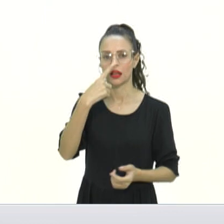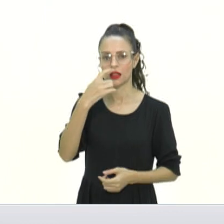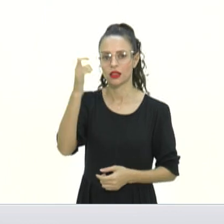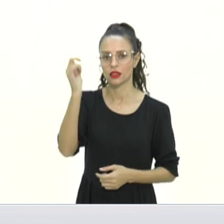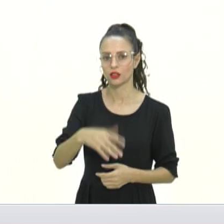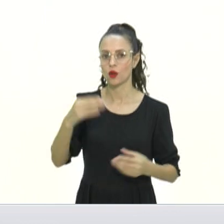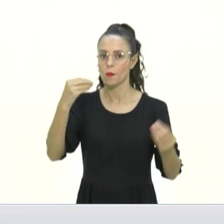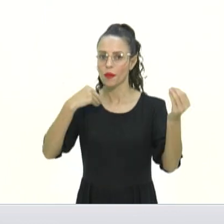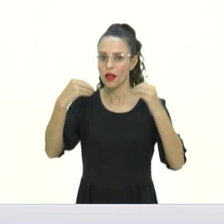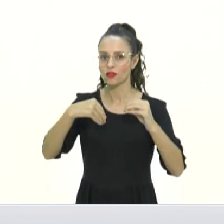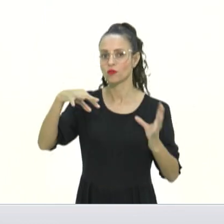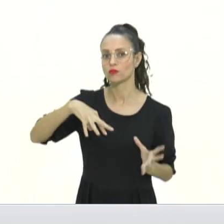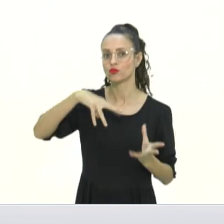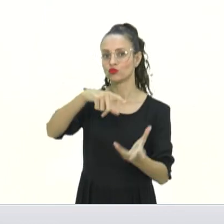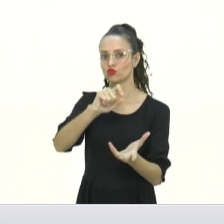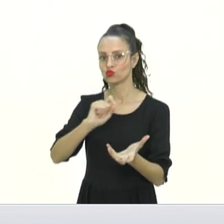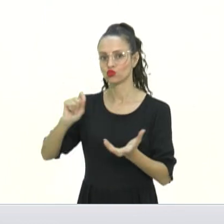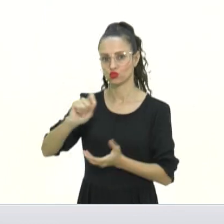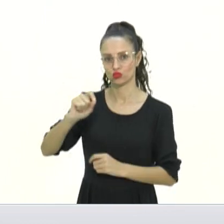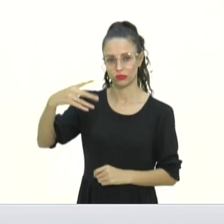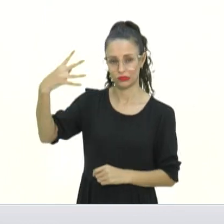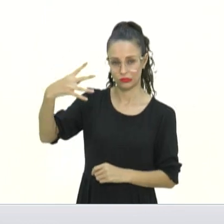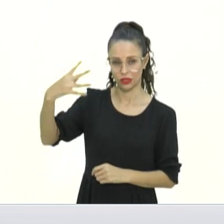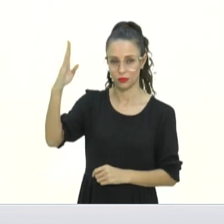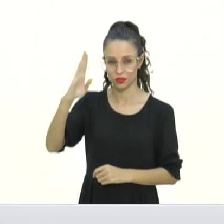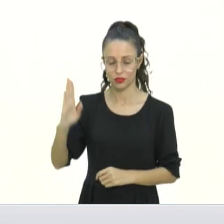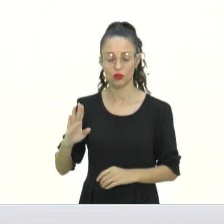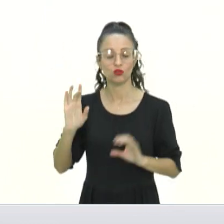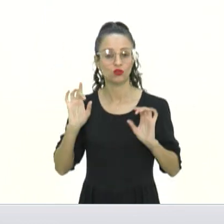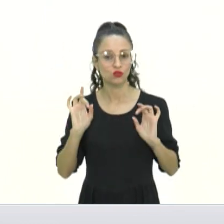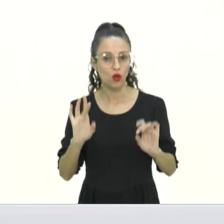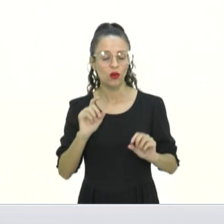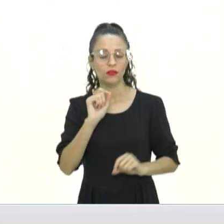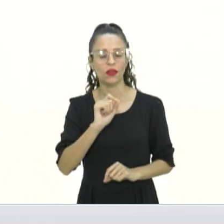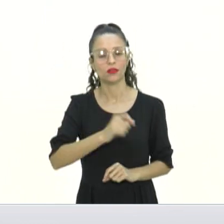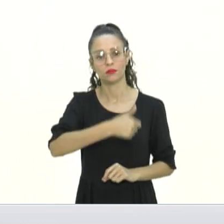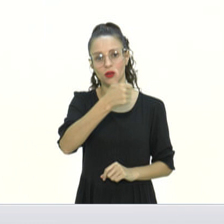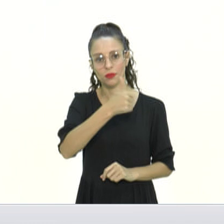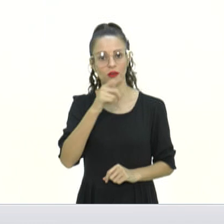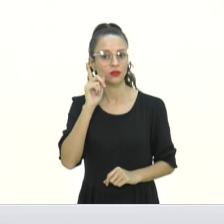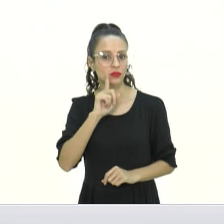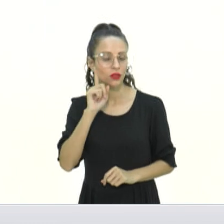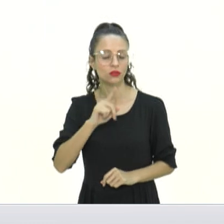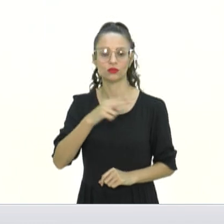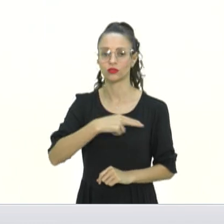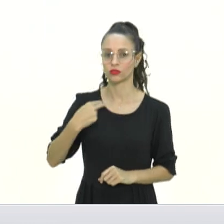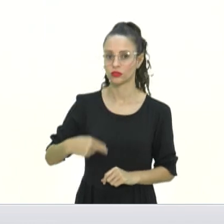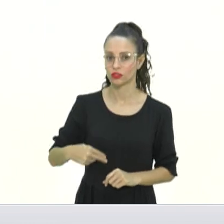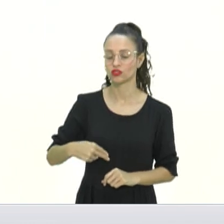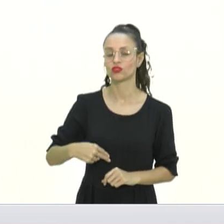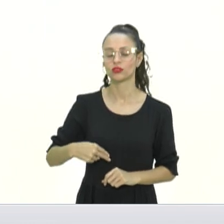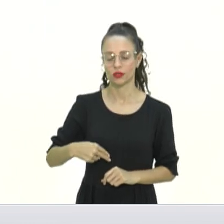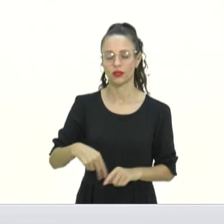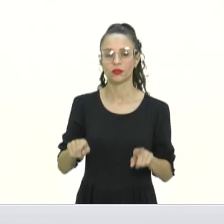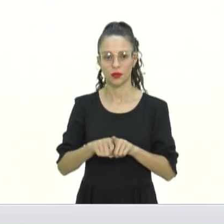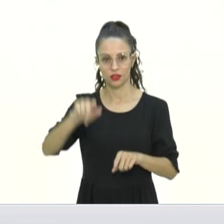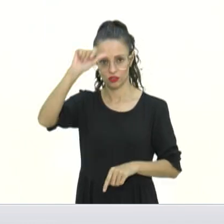do mundo. Atrás apenas dos Estados Unidos, da China e da